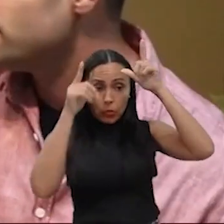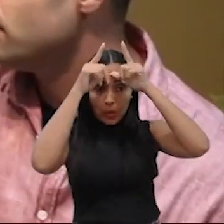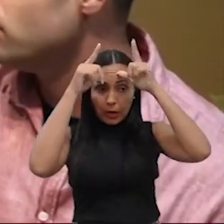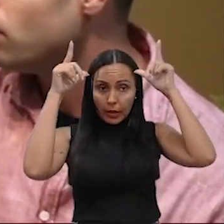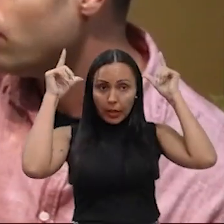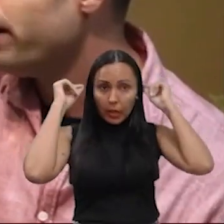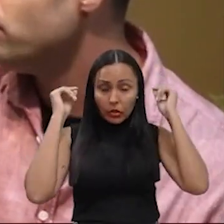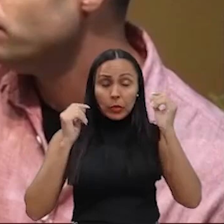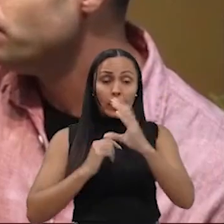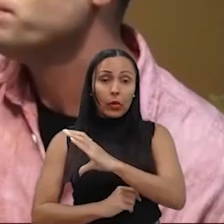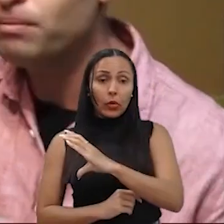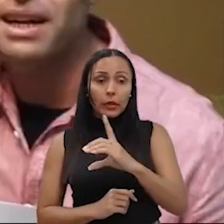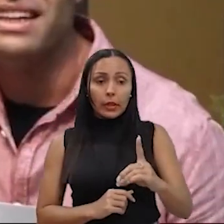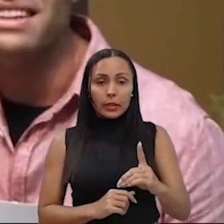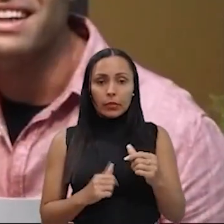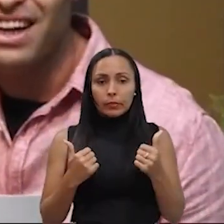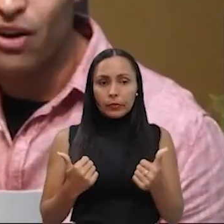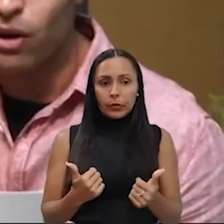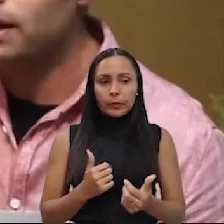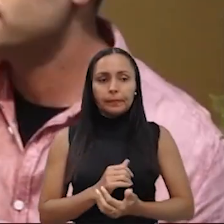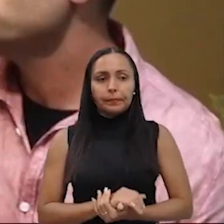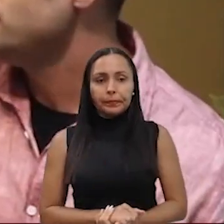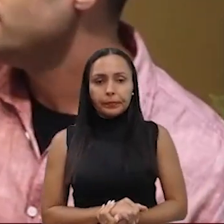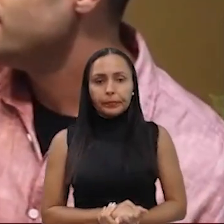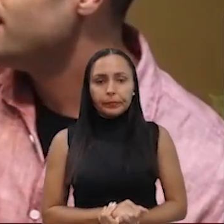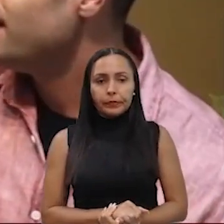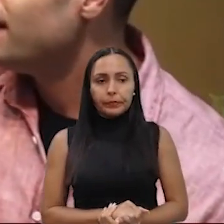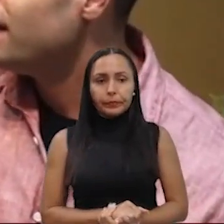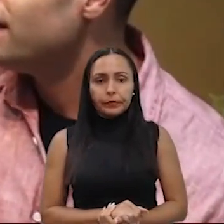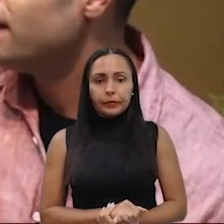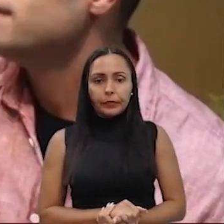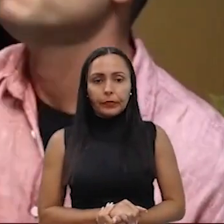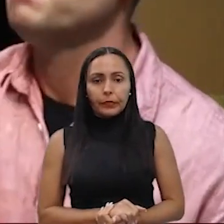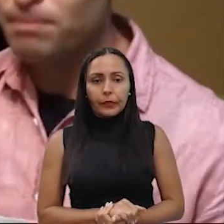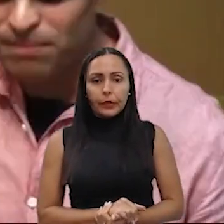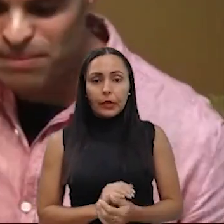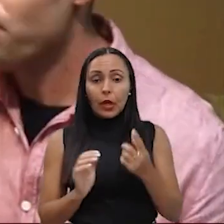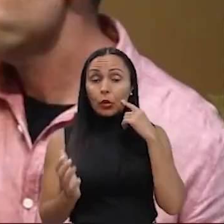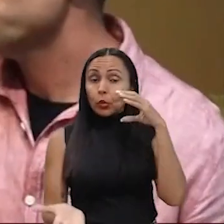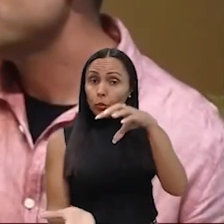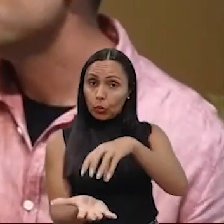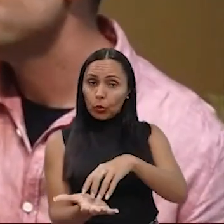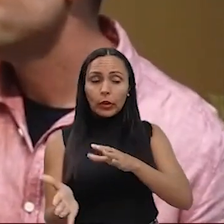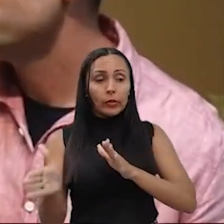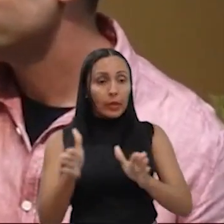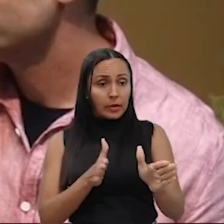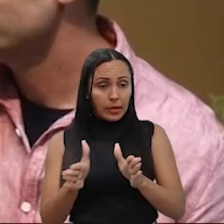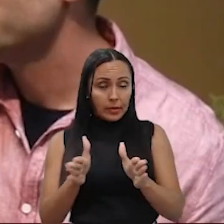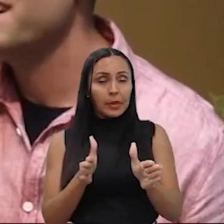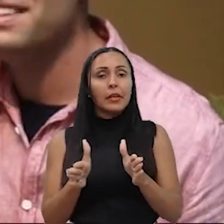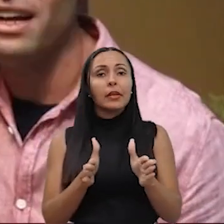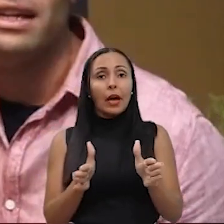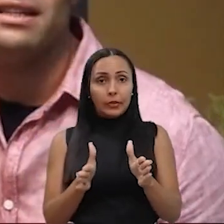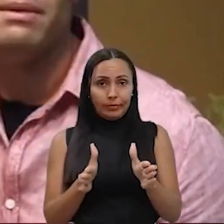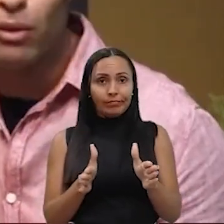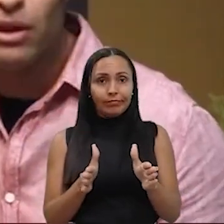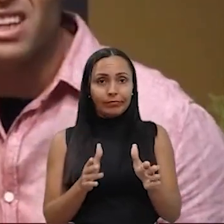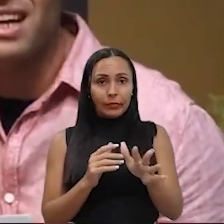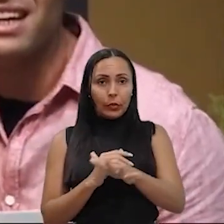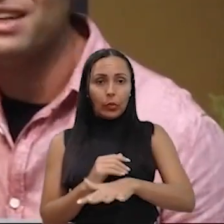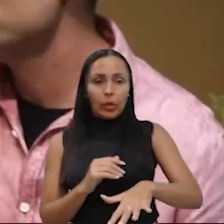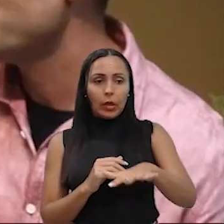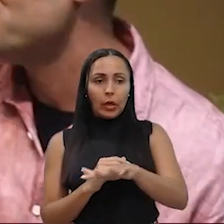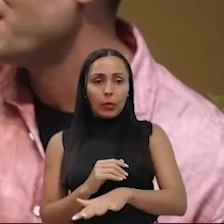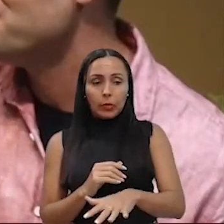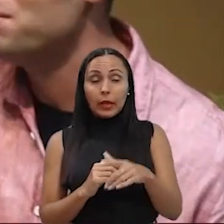na coordenação, correto? Beleza. Coordenação Do Núcleo de Acessibilidades Massa. do campus. Excelente. É sempre bom